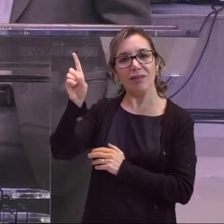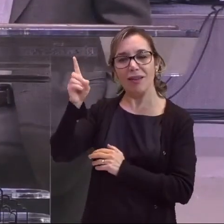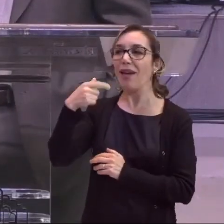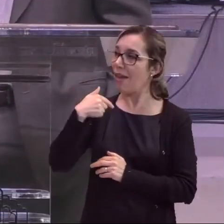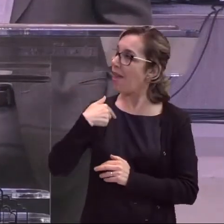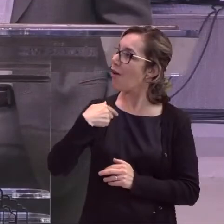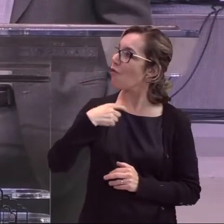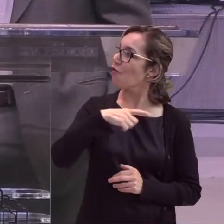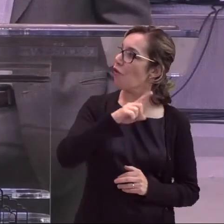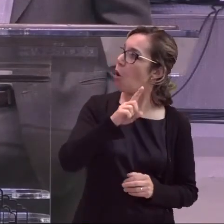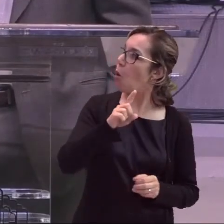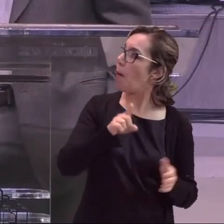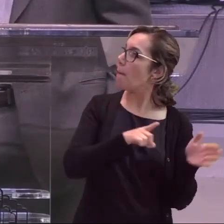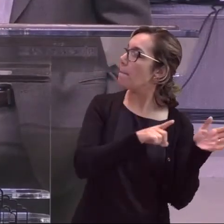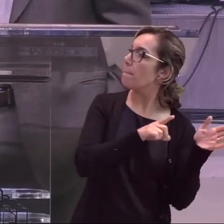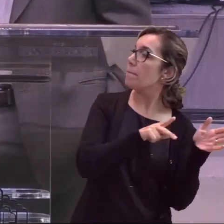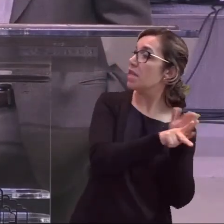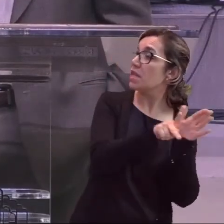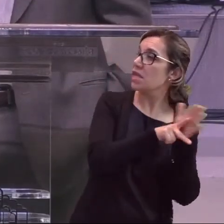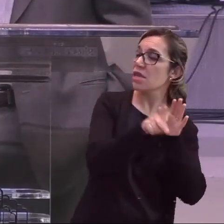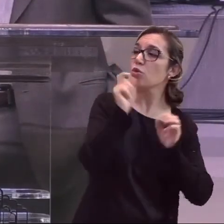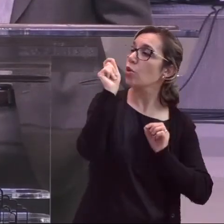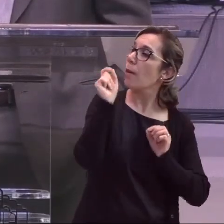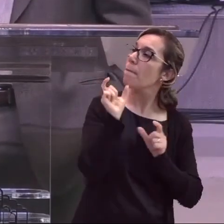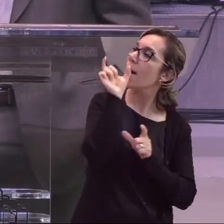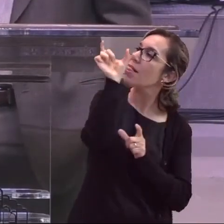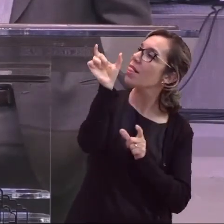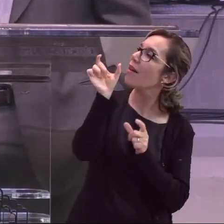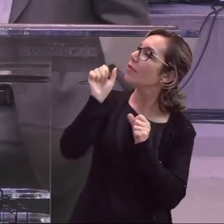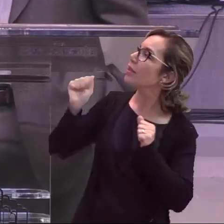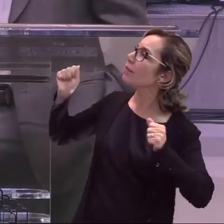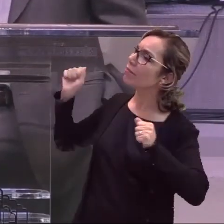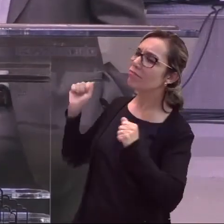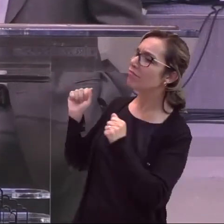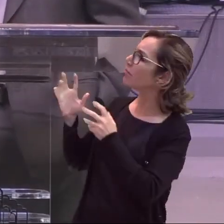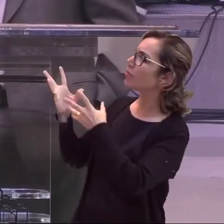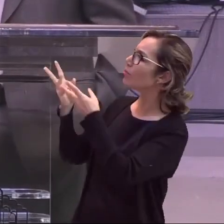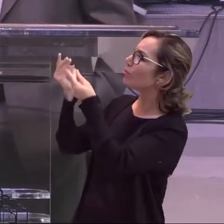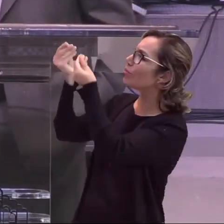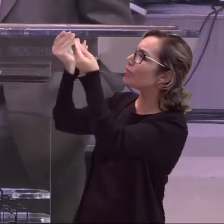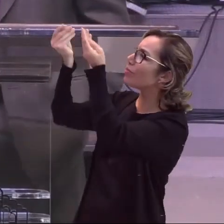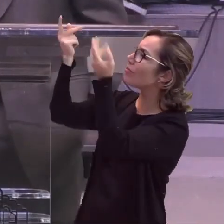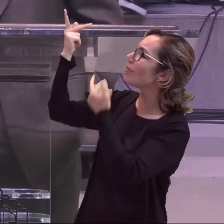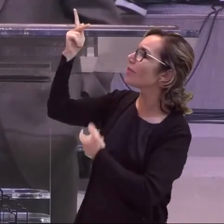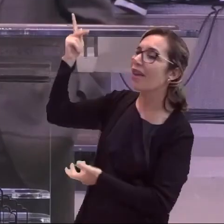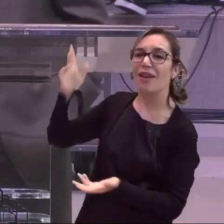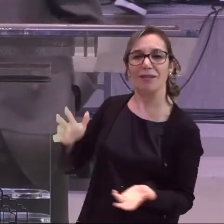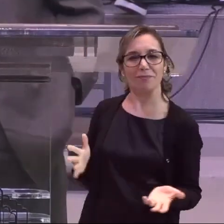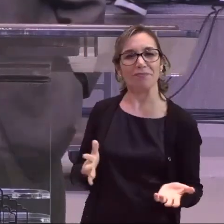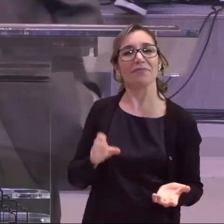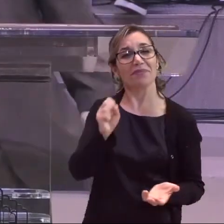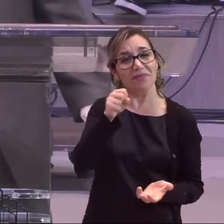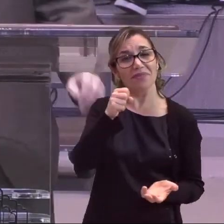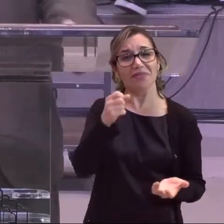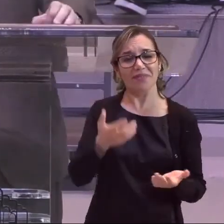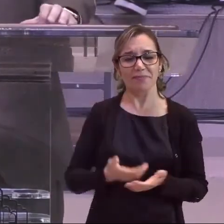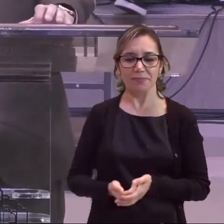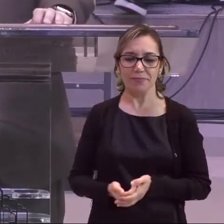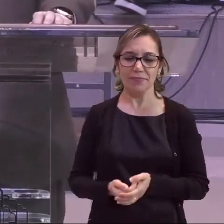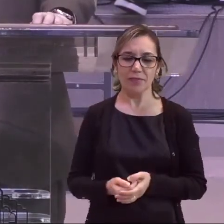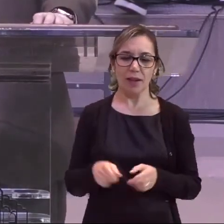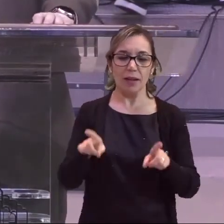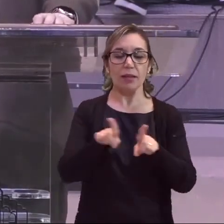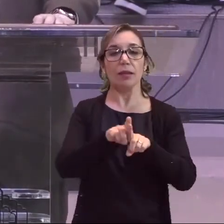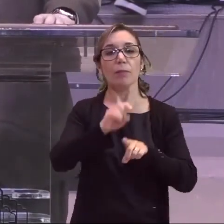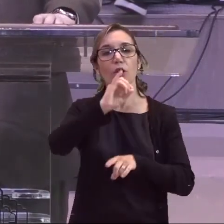chegando a hora e de fato já chegou em que os verdadeiros adoradores adorarão o pai Em Espírito Em Verdade e